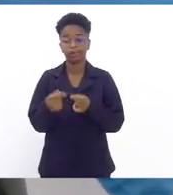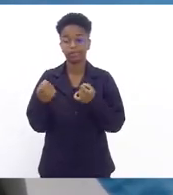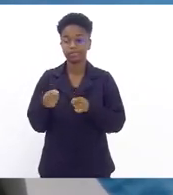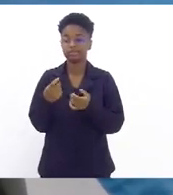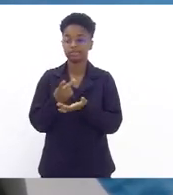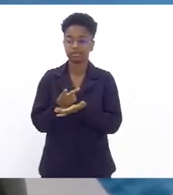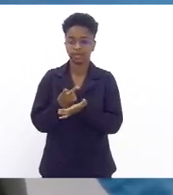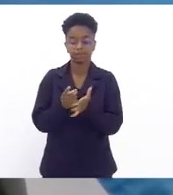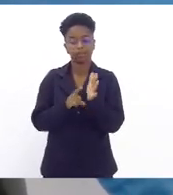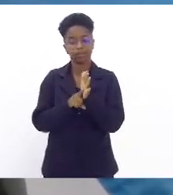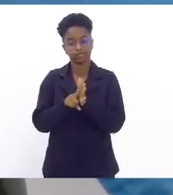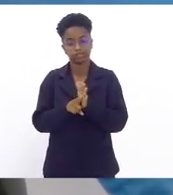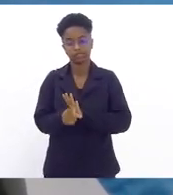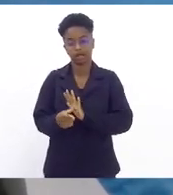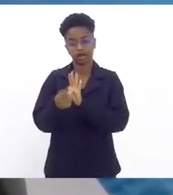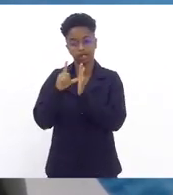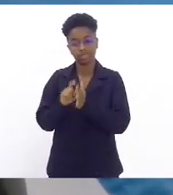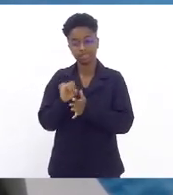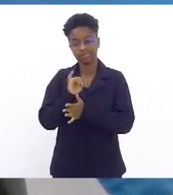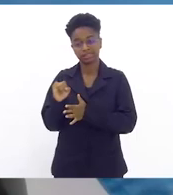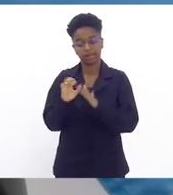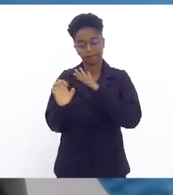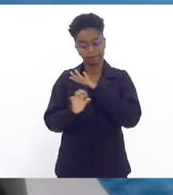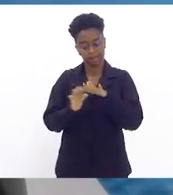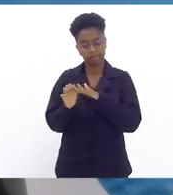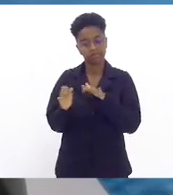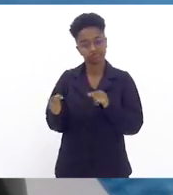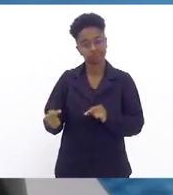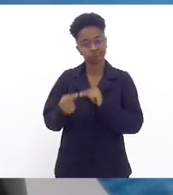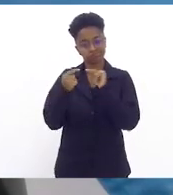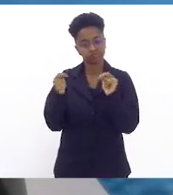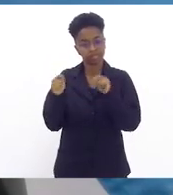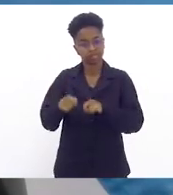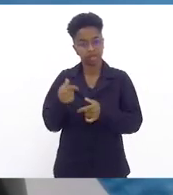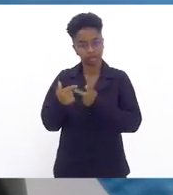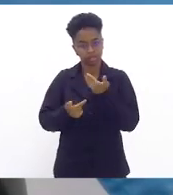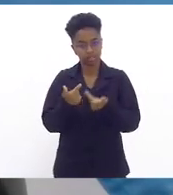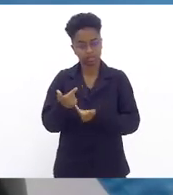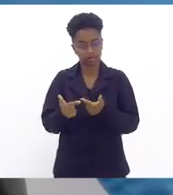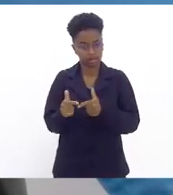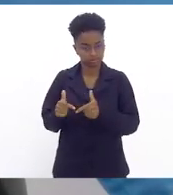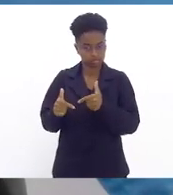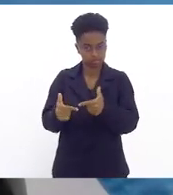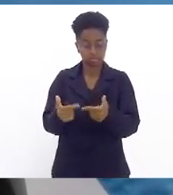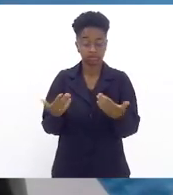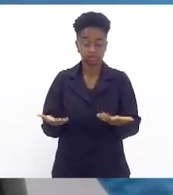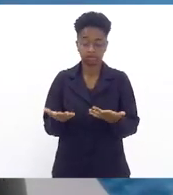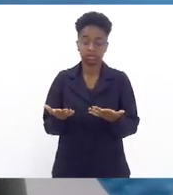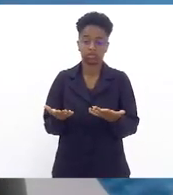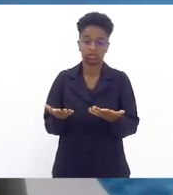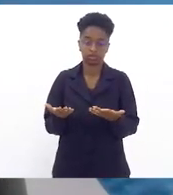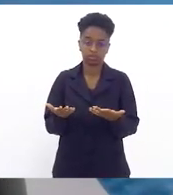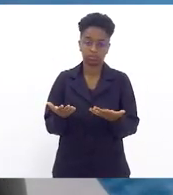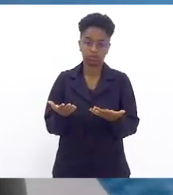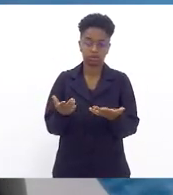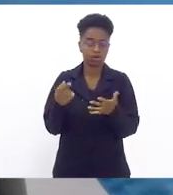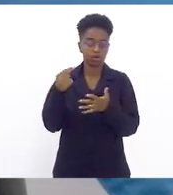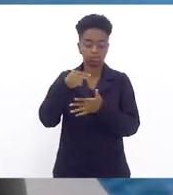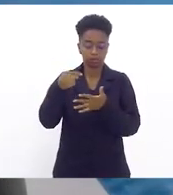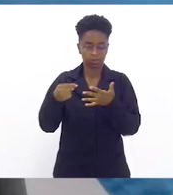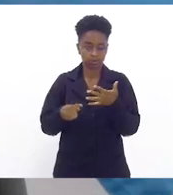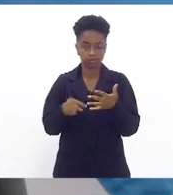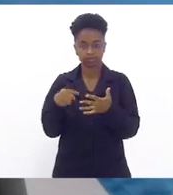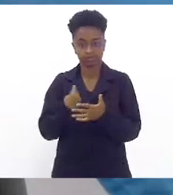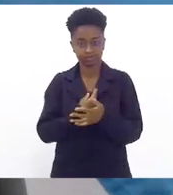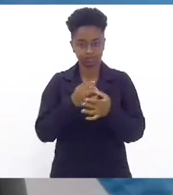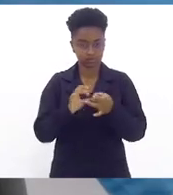pesquisa se a empresa aqui nós temos está apta a fazer o serviço então isso tudo é a gente vai